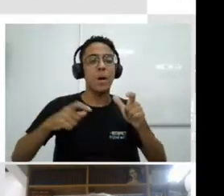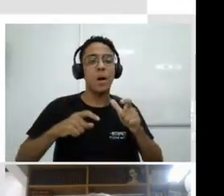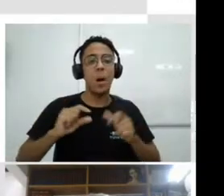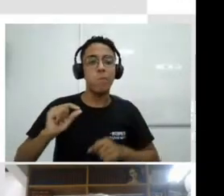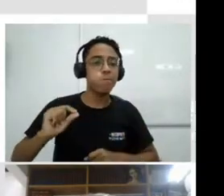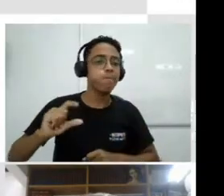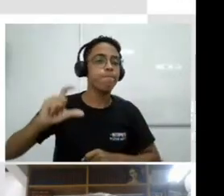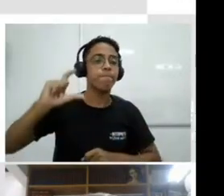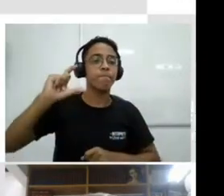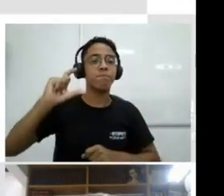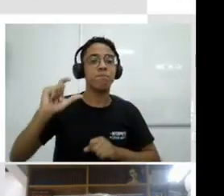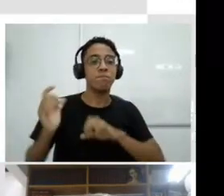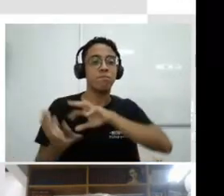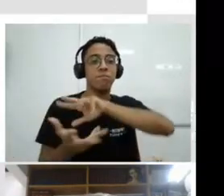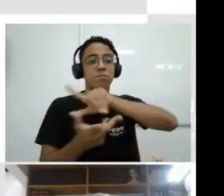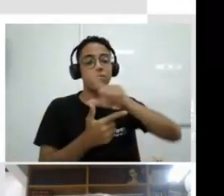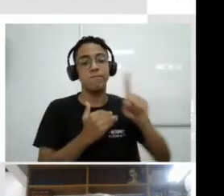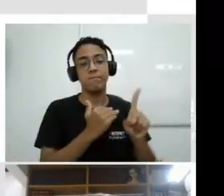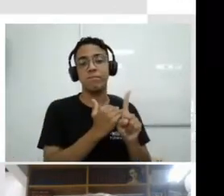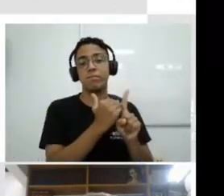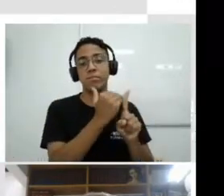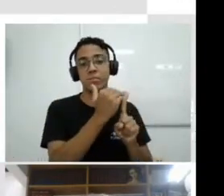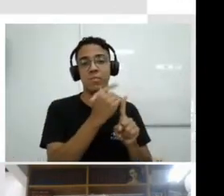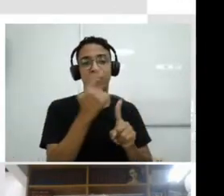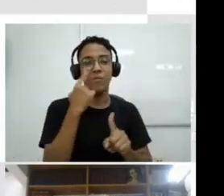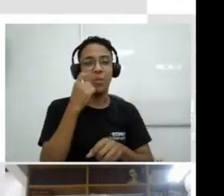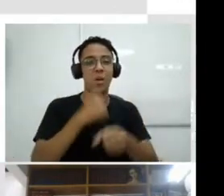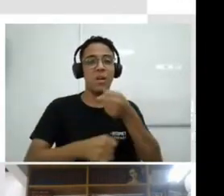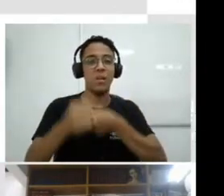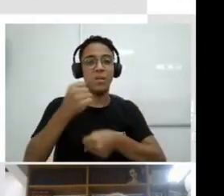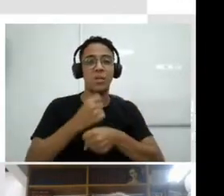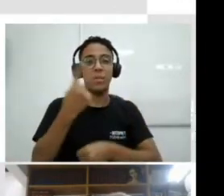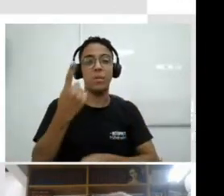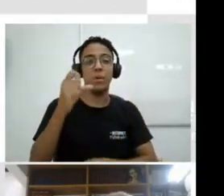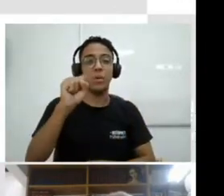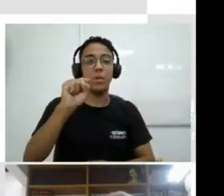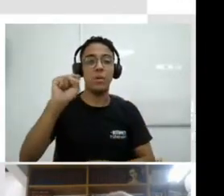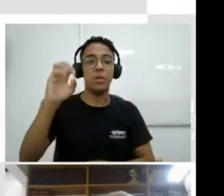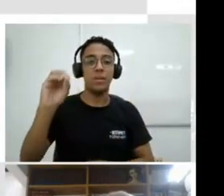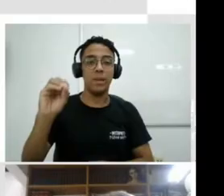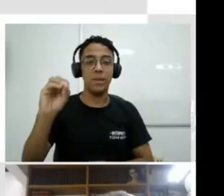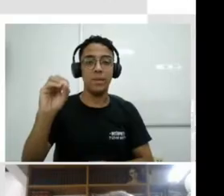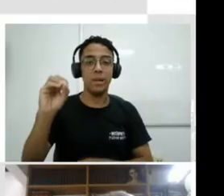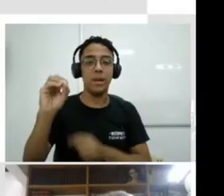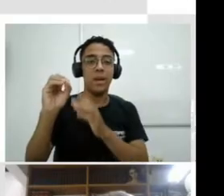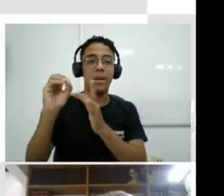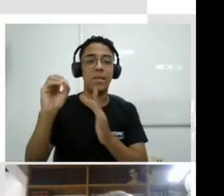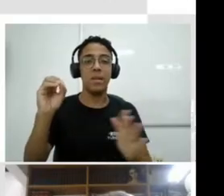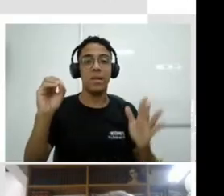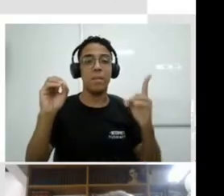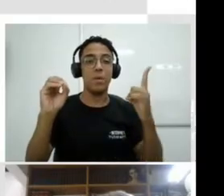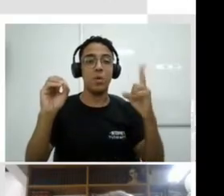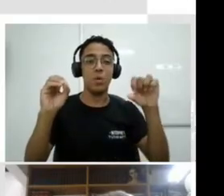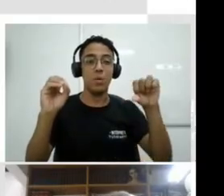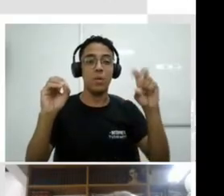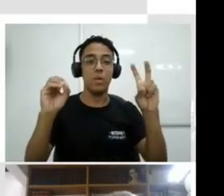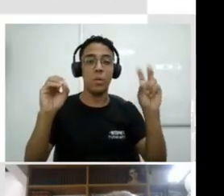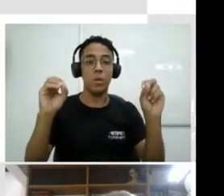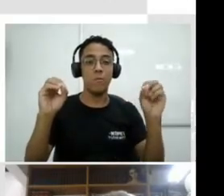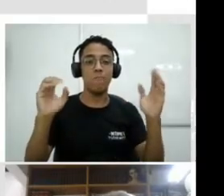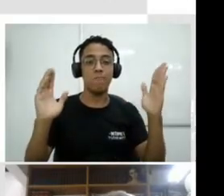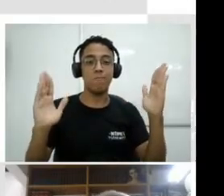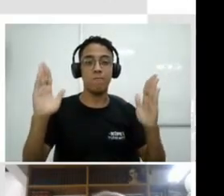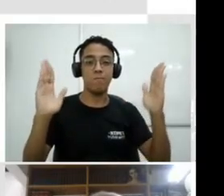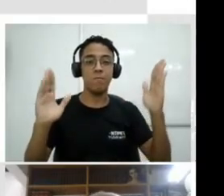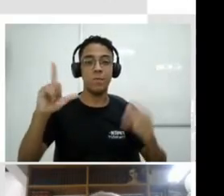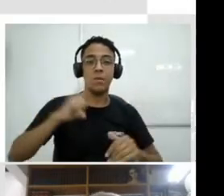a 1950, nós tínhamos um aquecimento de 0,04 graus Celsius por década, e em 2010, aqui deve